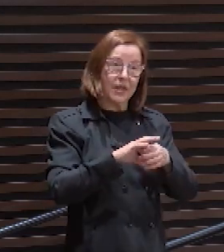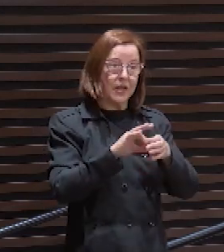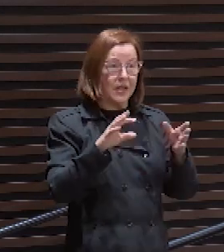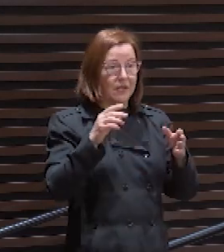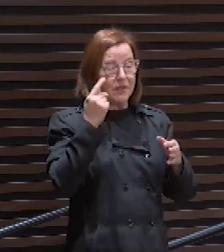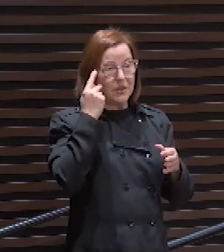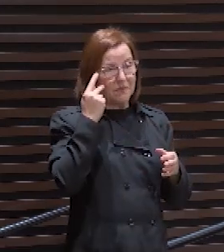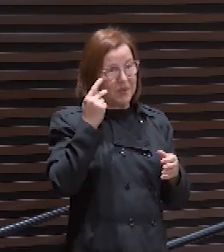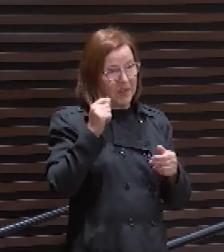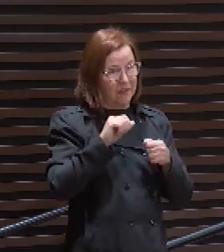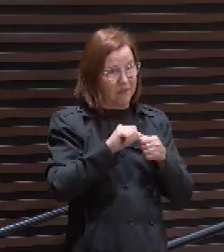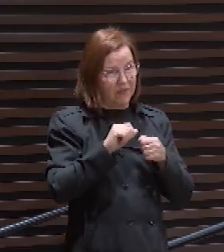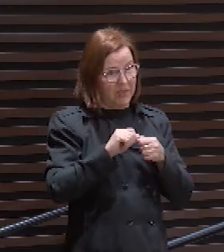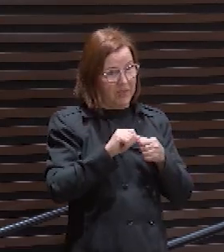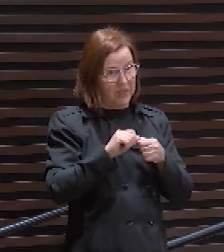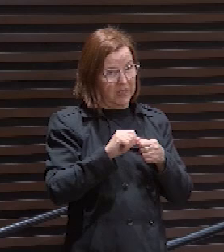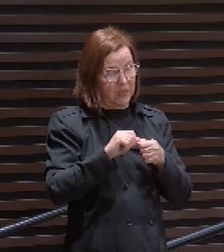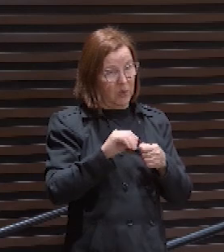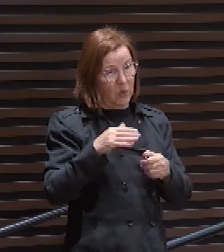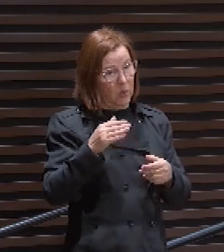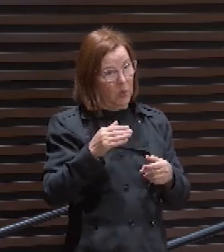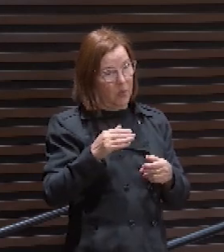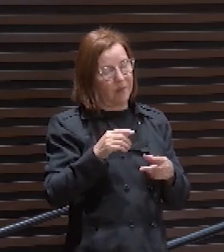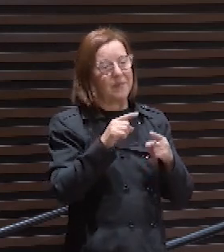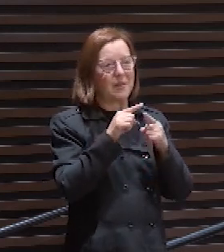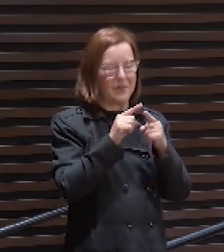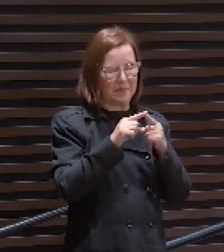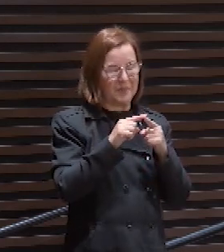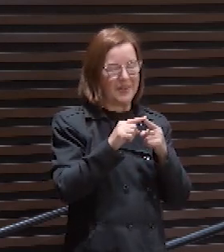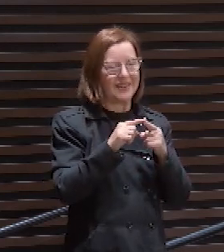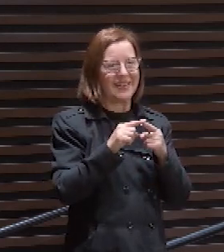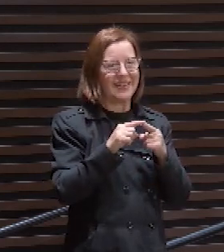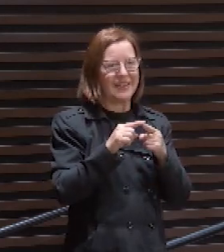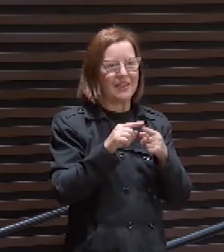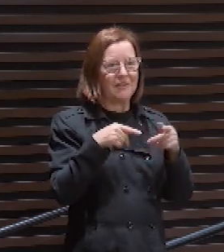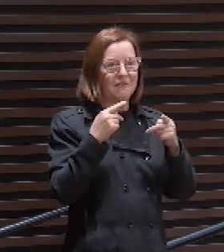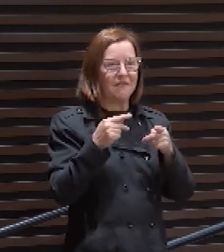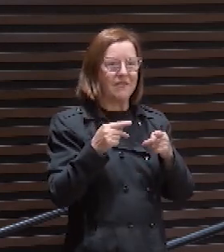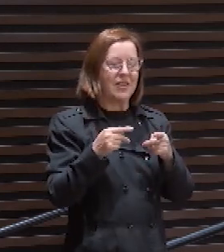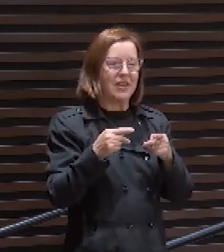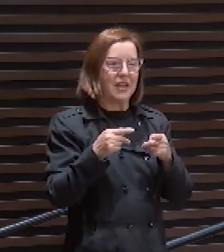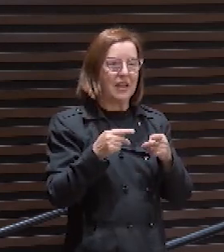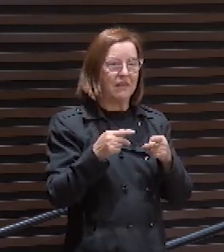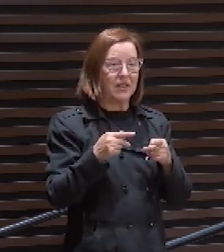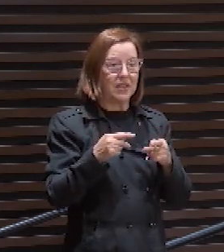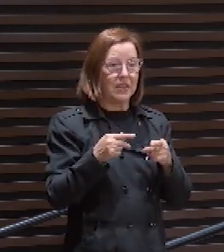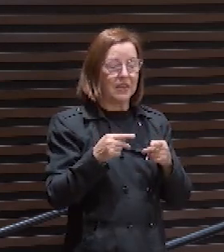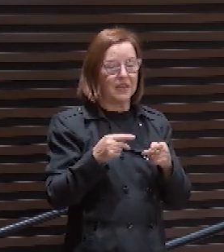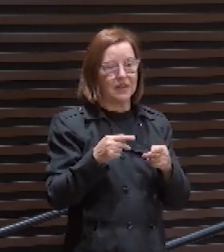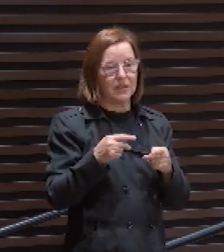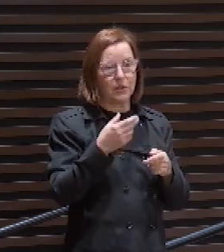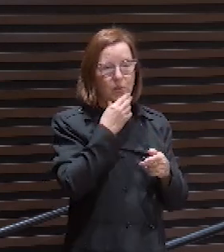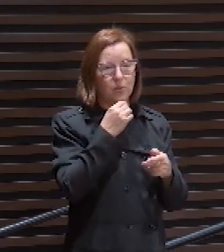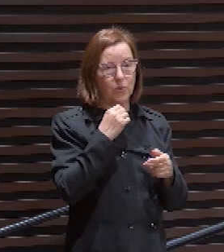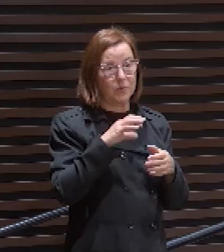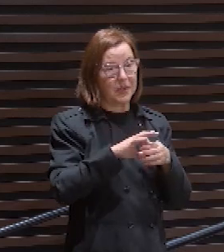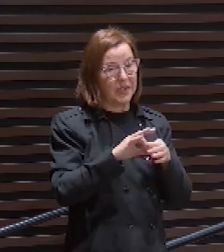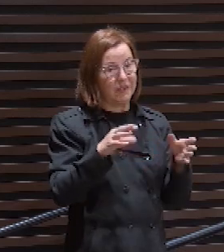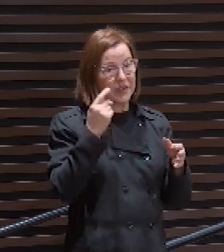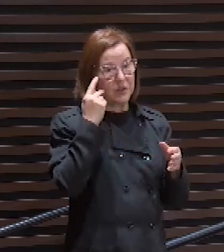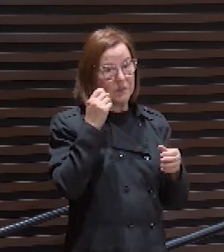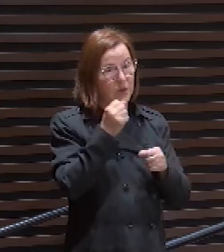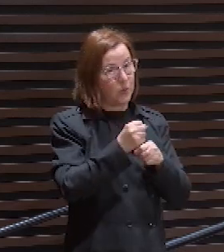não, para construir ou não. O rei, entretanto, está sendo atacado. Alguém está vindo contra ele